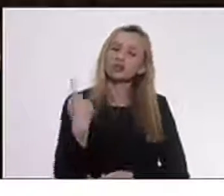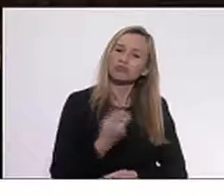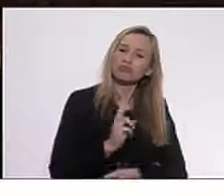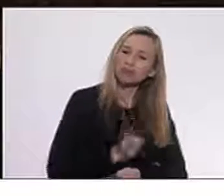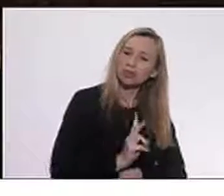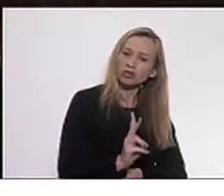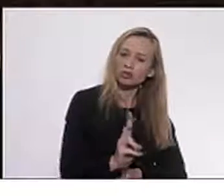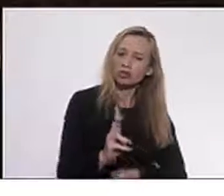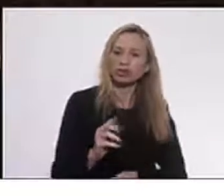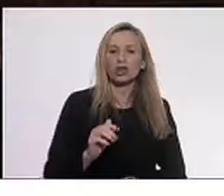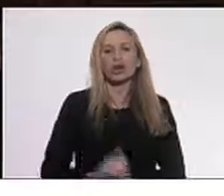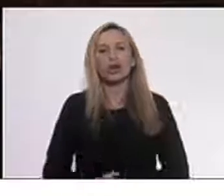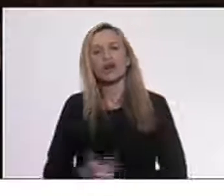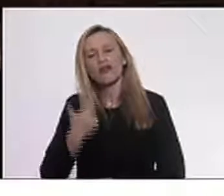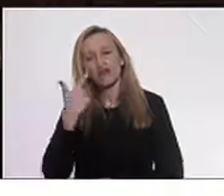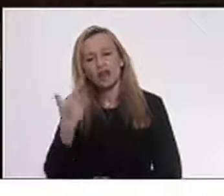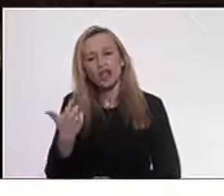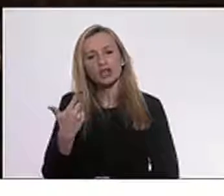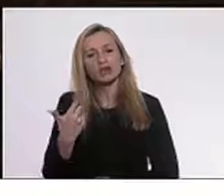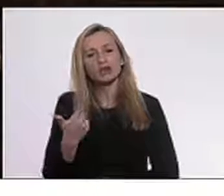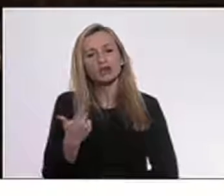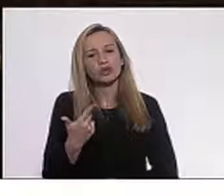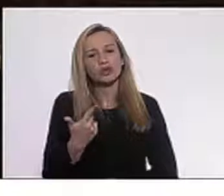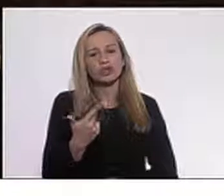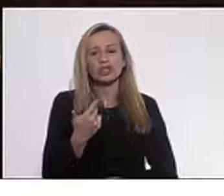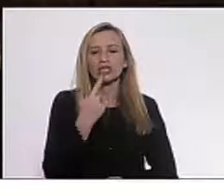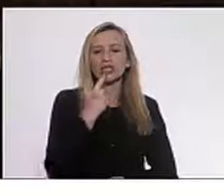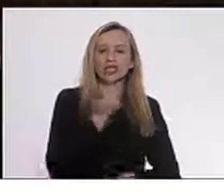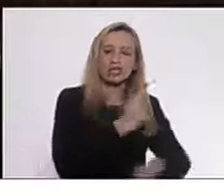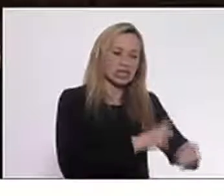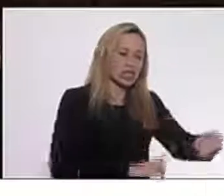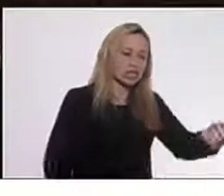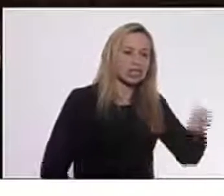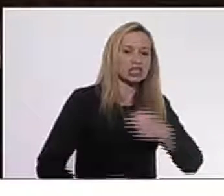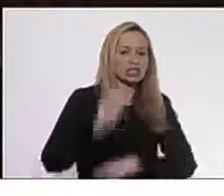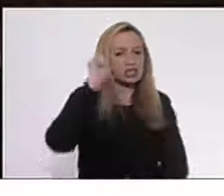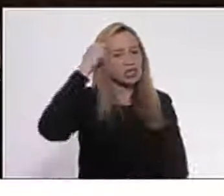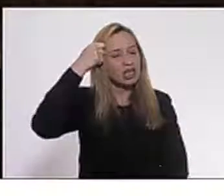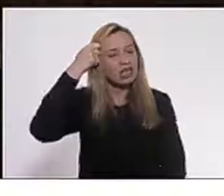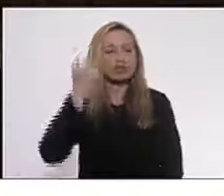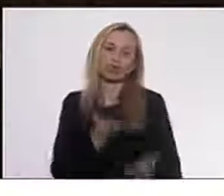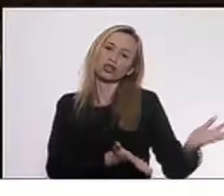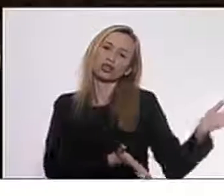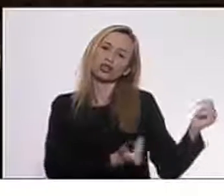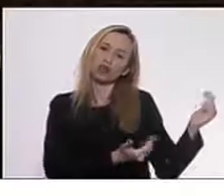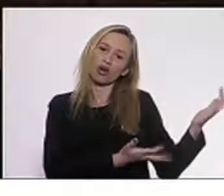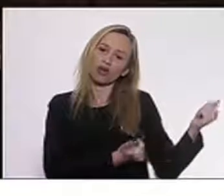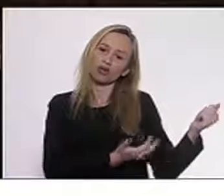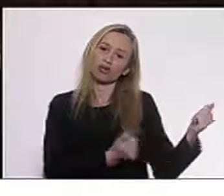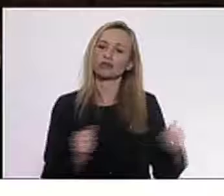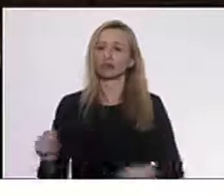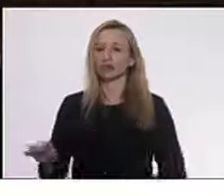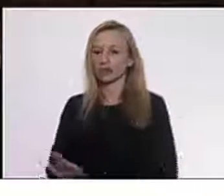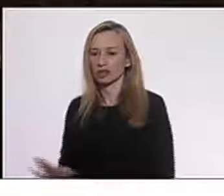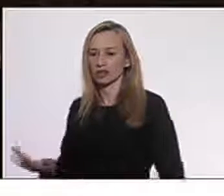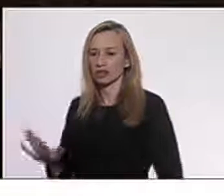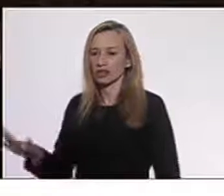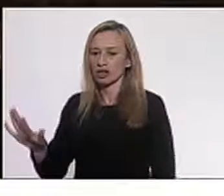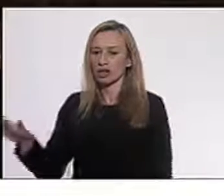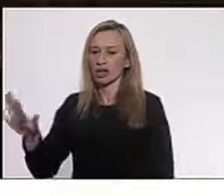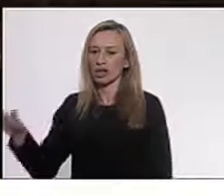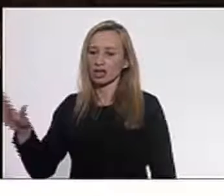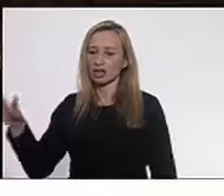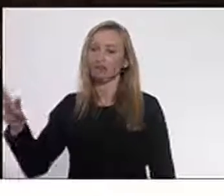continuar vendo sangue negro, jovem, periférico e